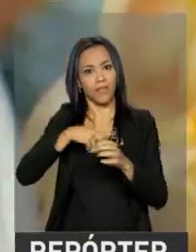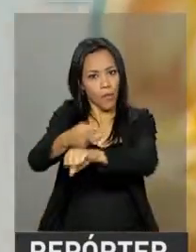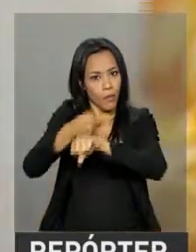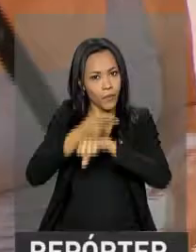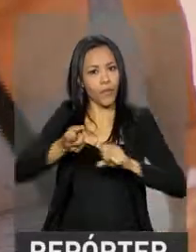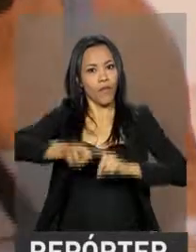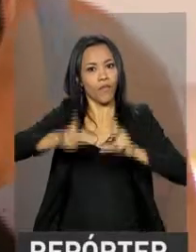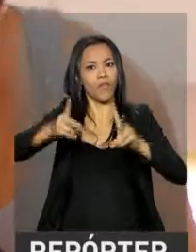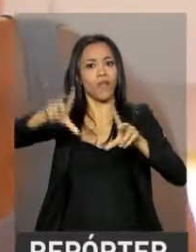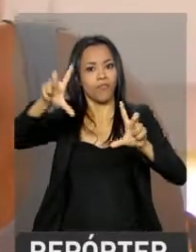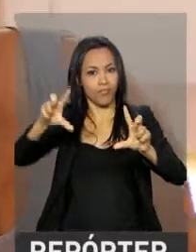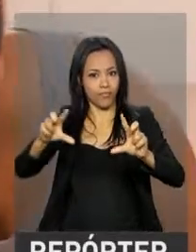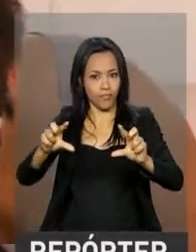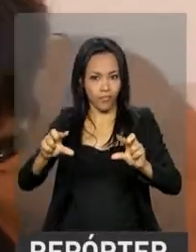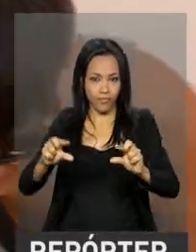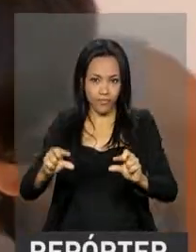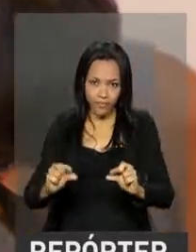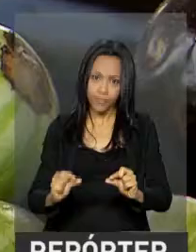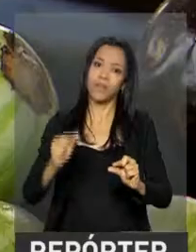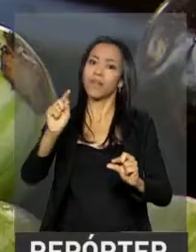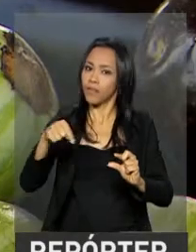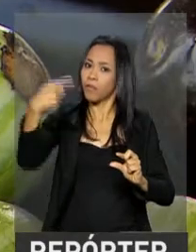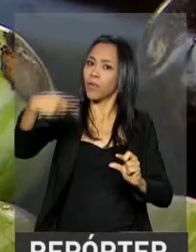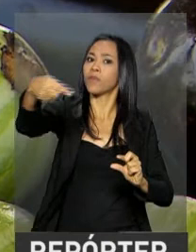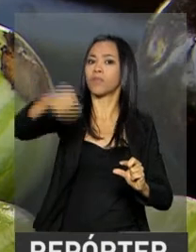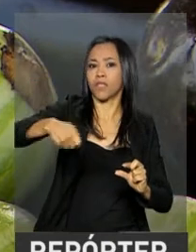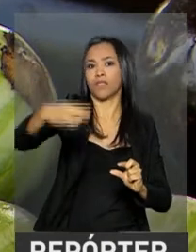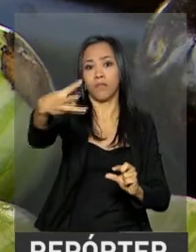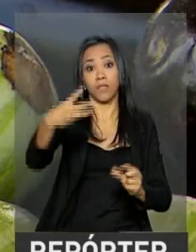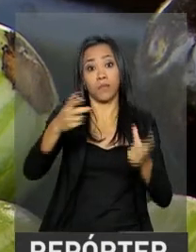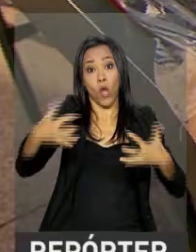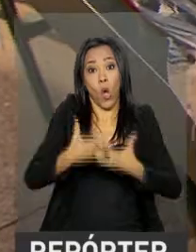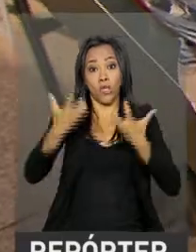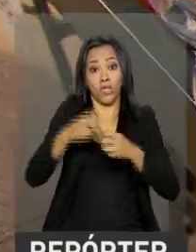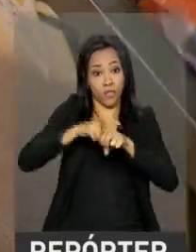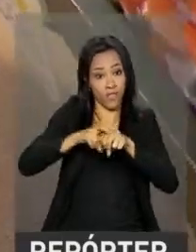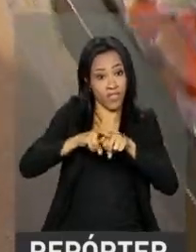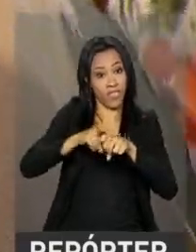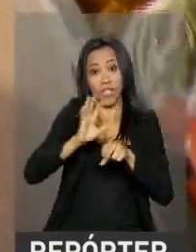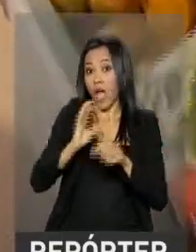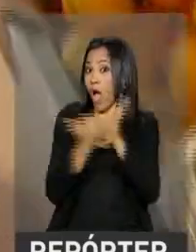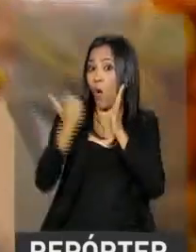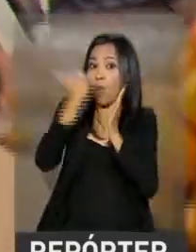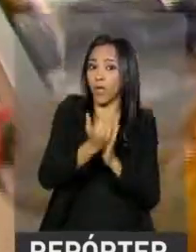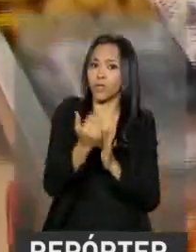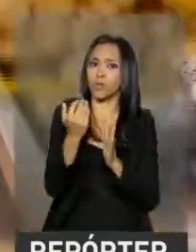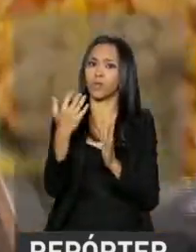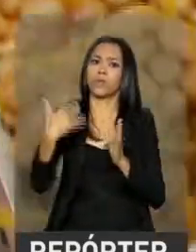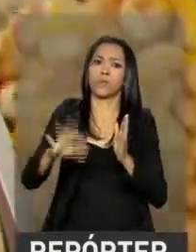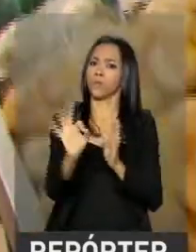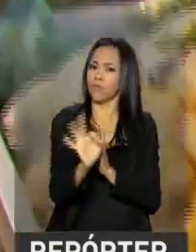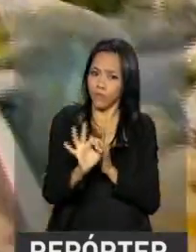ea tendência de queda nos preços deve seguir no próximo trimestre no caso das hortaliças não foi registrado aumento significativo de